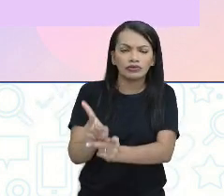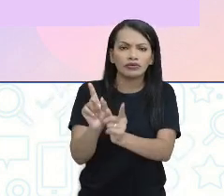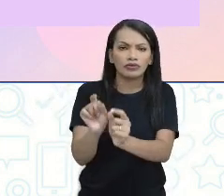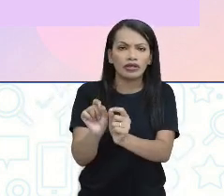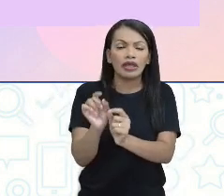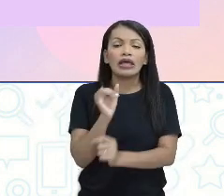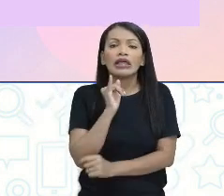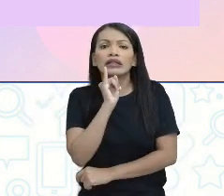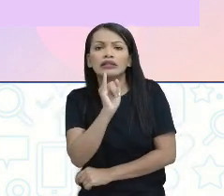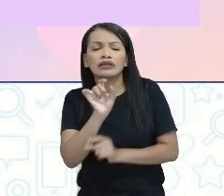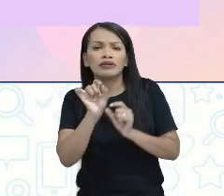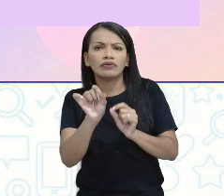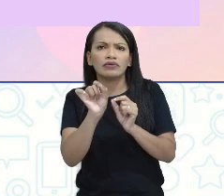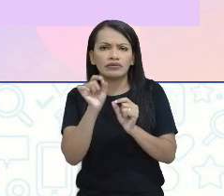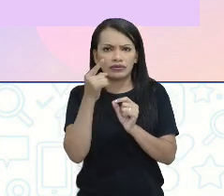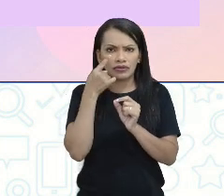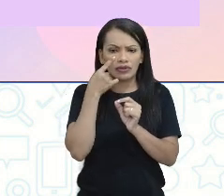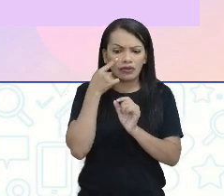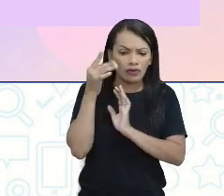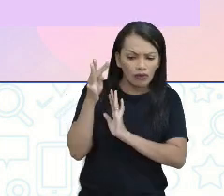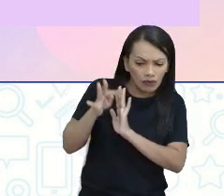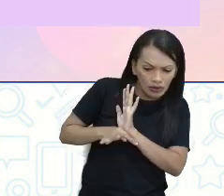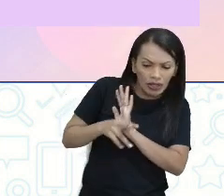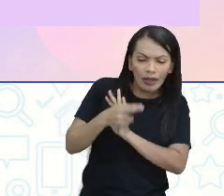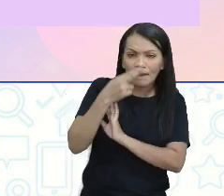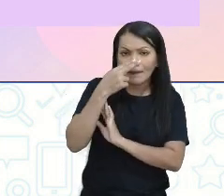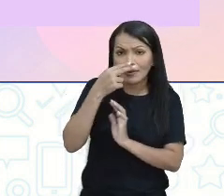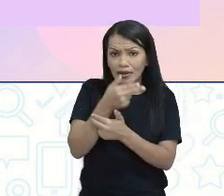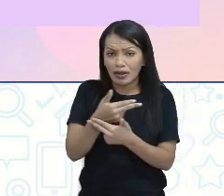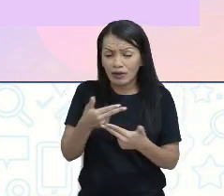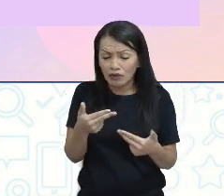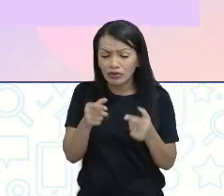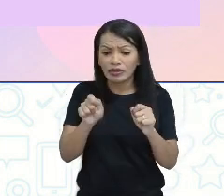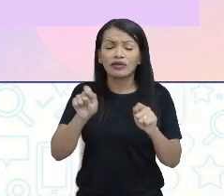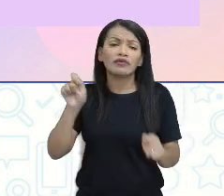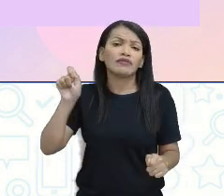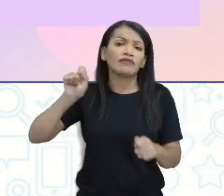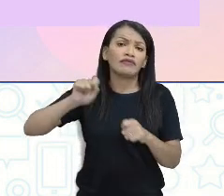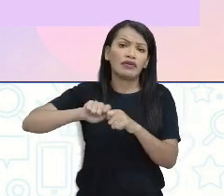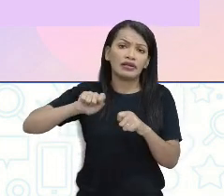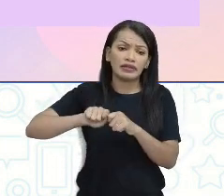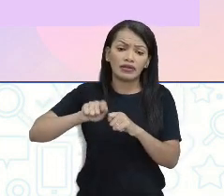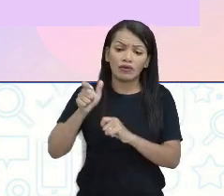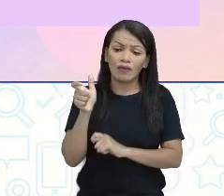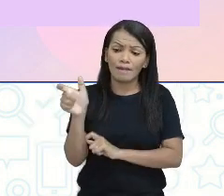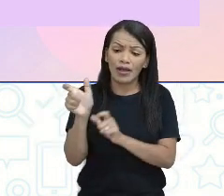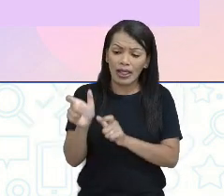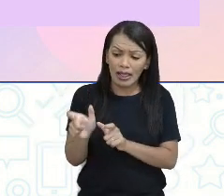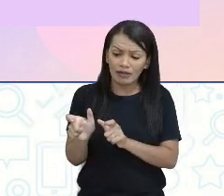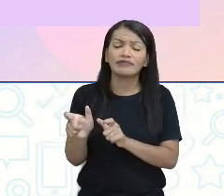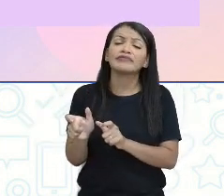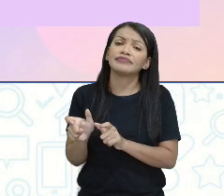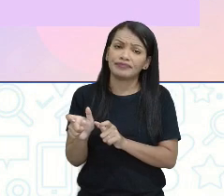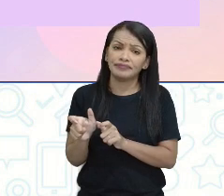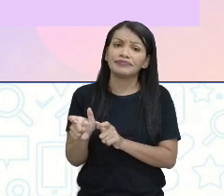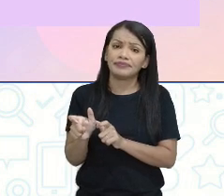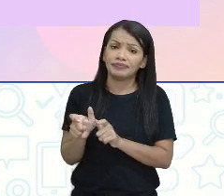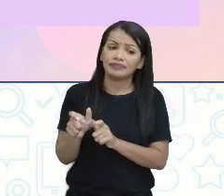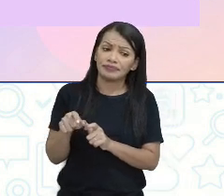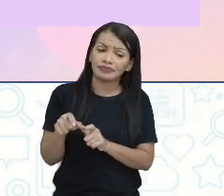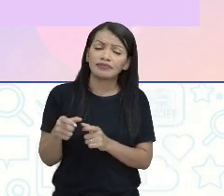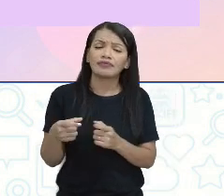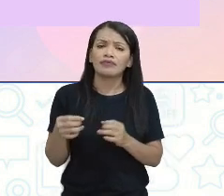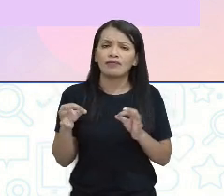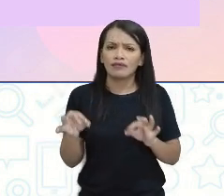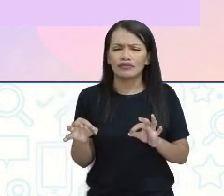que parafrasear um texto é a mesma coisa que refazê-lo com palavras distintas, conservando sua